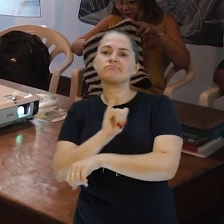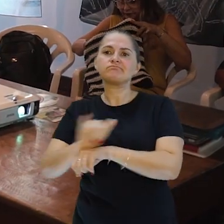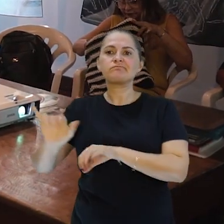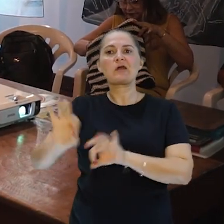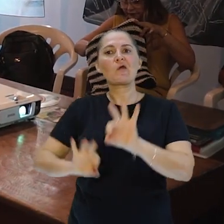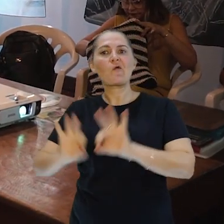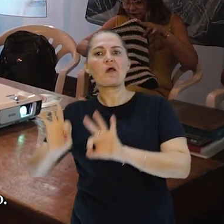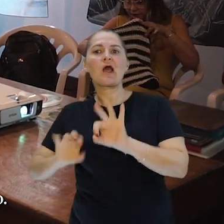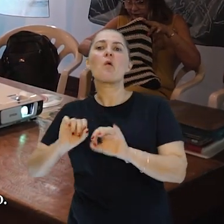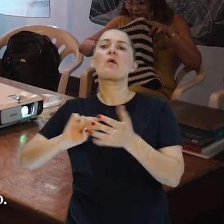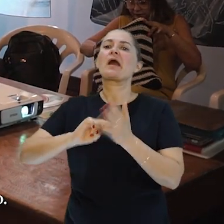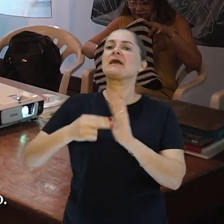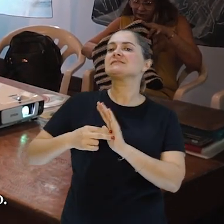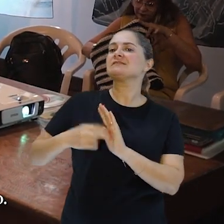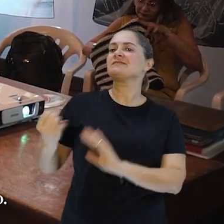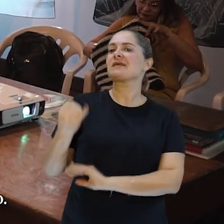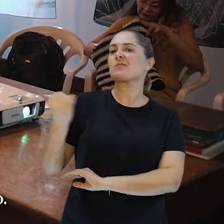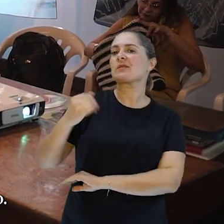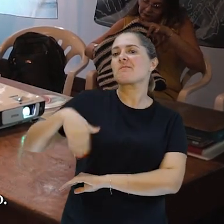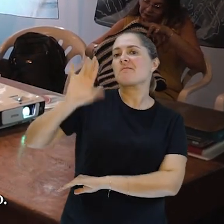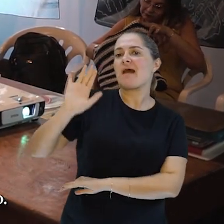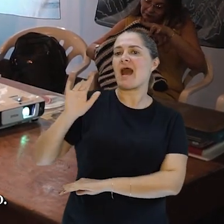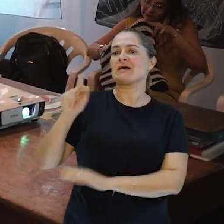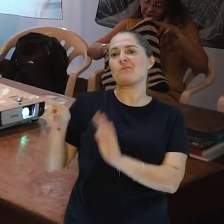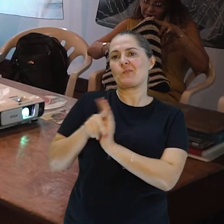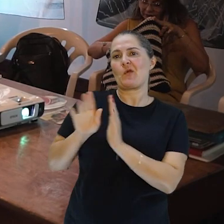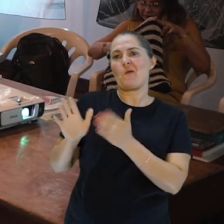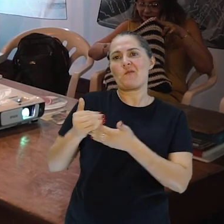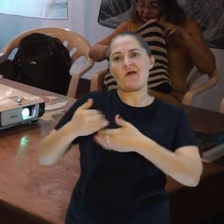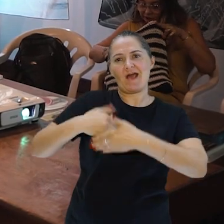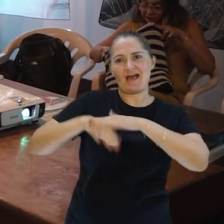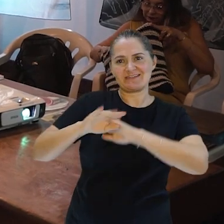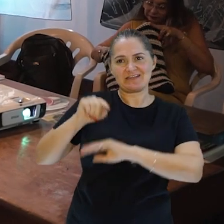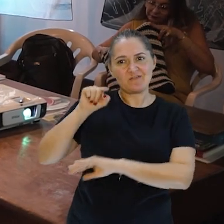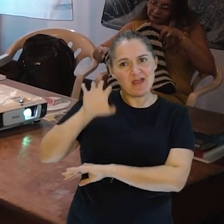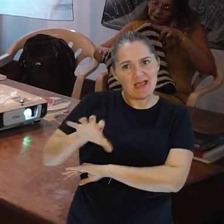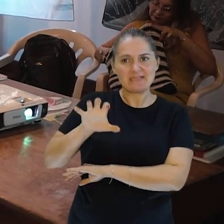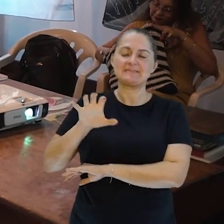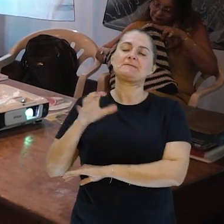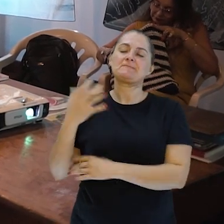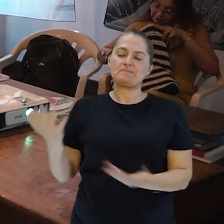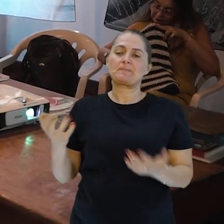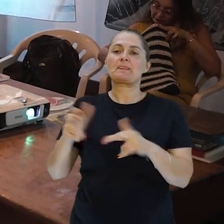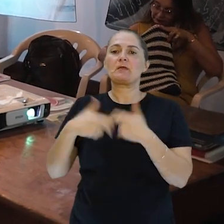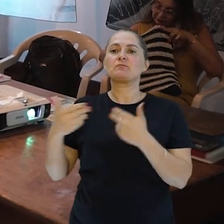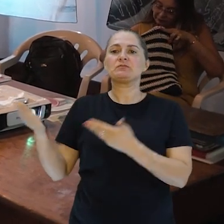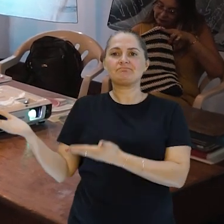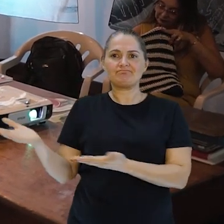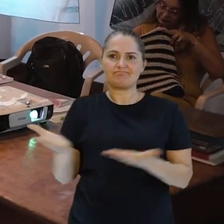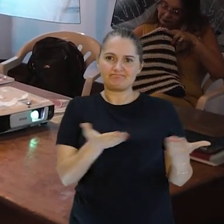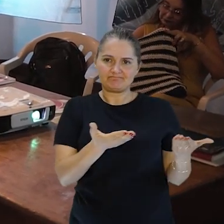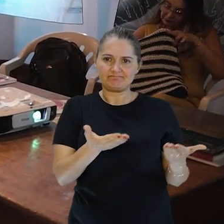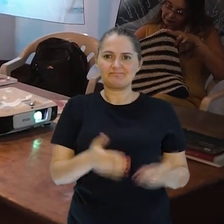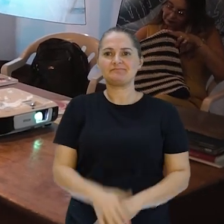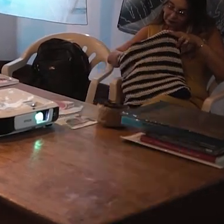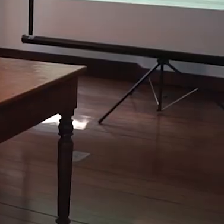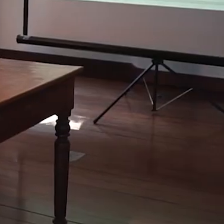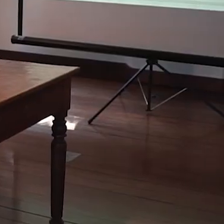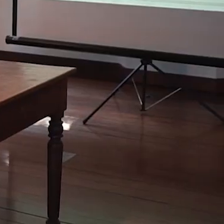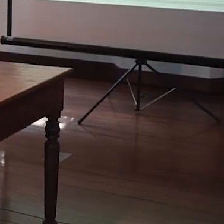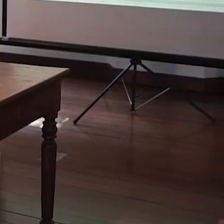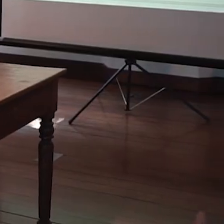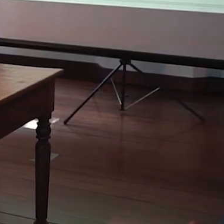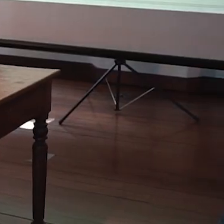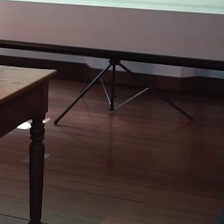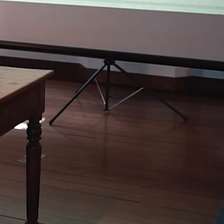de organização, o que faz mais sentido para aquele acervo. E então já vou passando a palavra para ele.